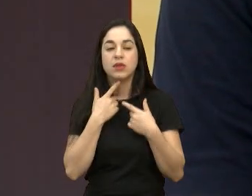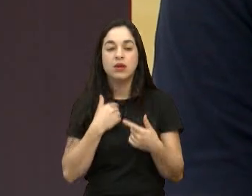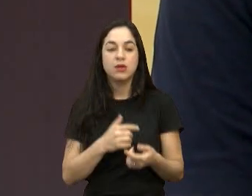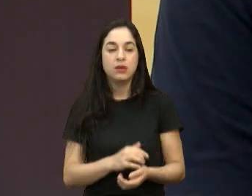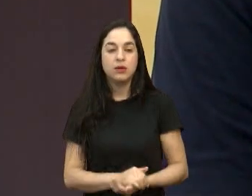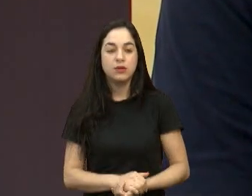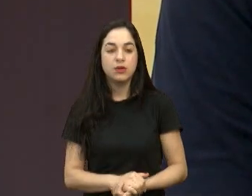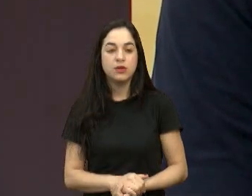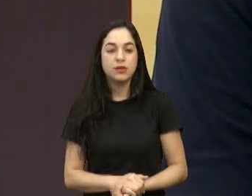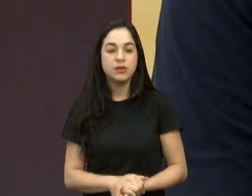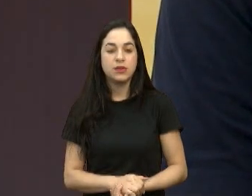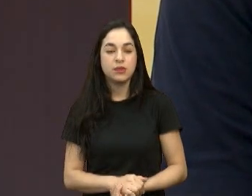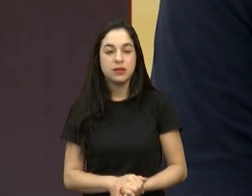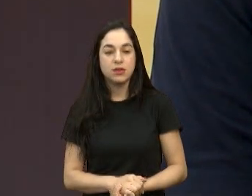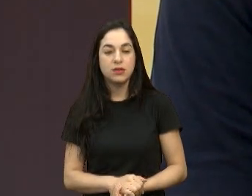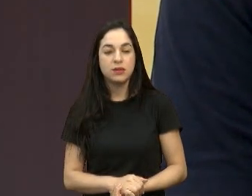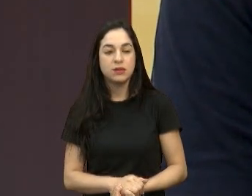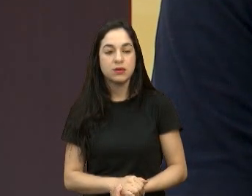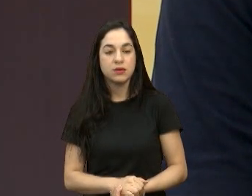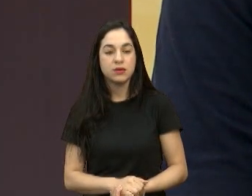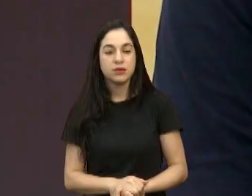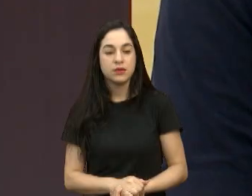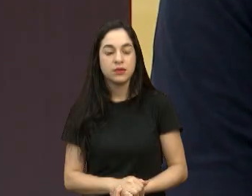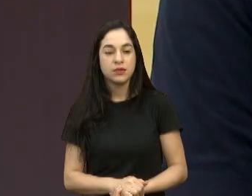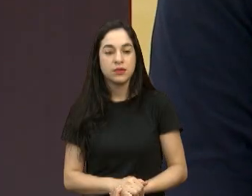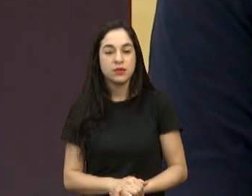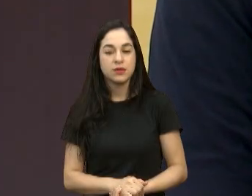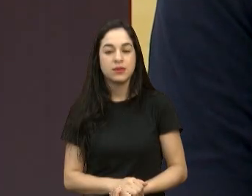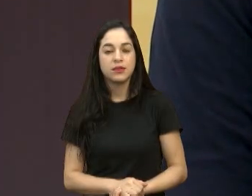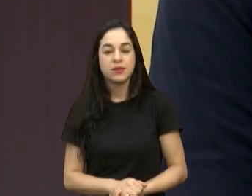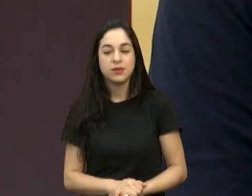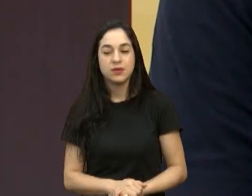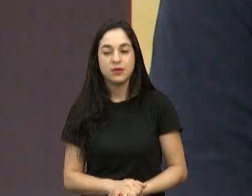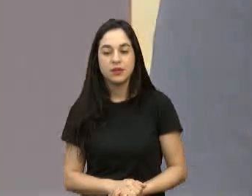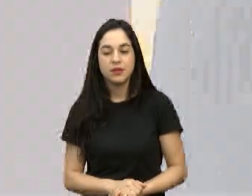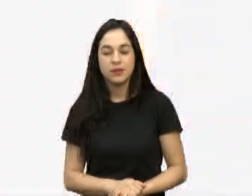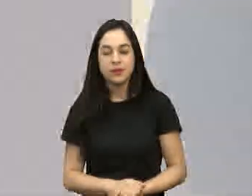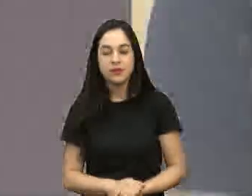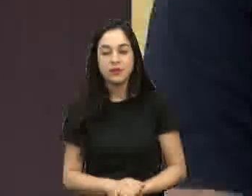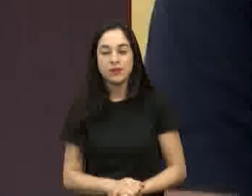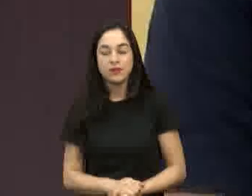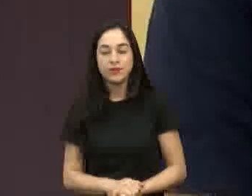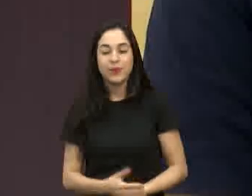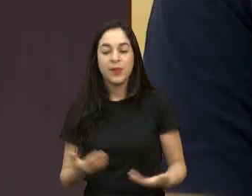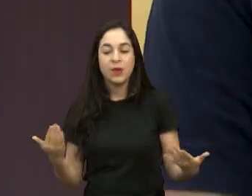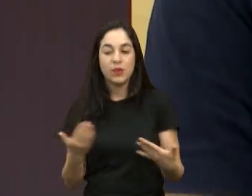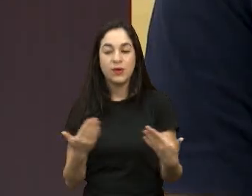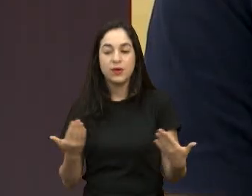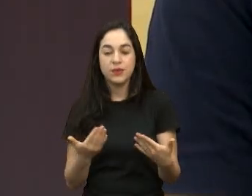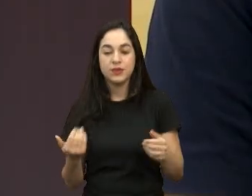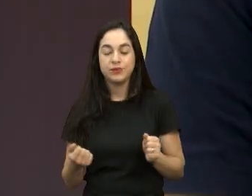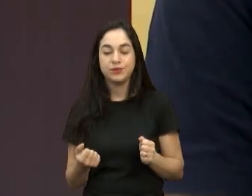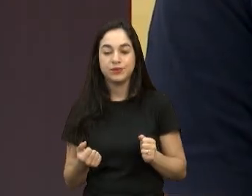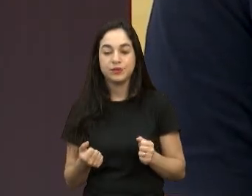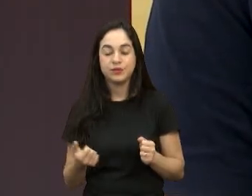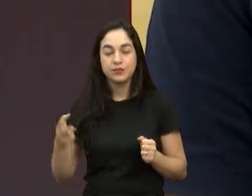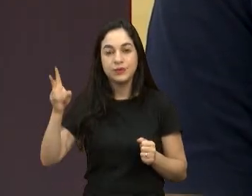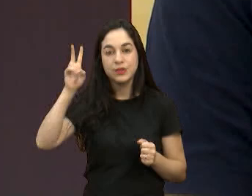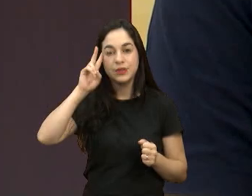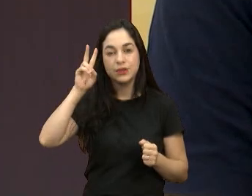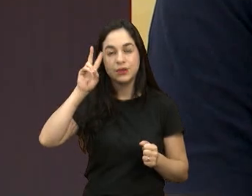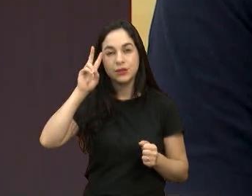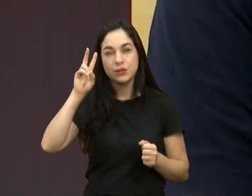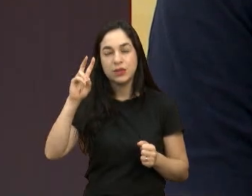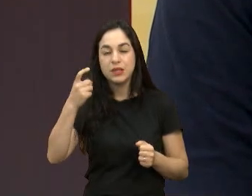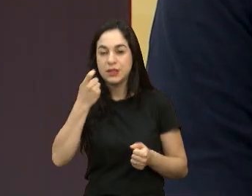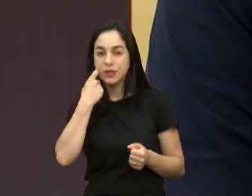na arte, acho que partiu depois dos 17, acho que depois de 17, 18 anos. Hoje, segunda e sexta eu dou